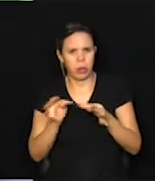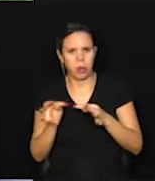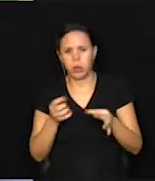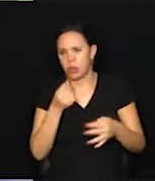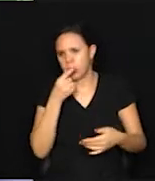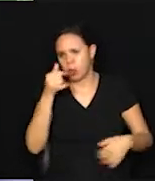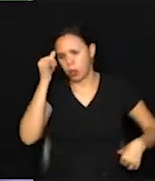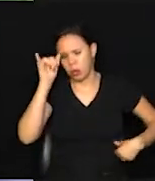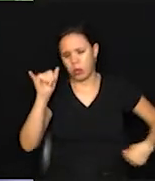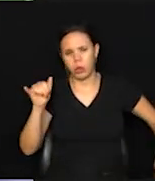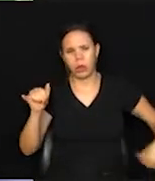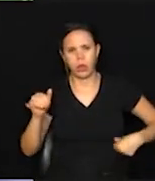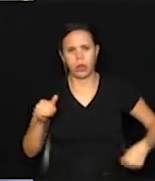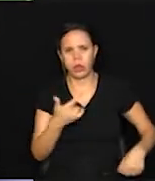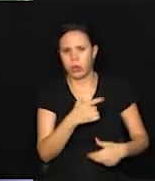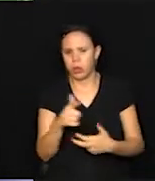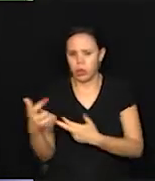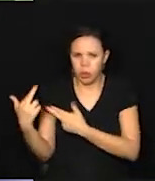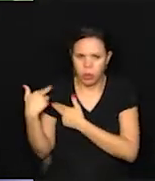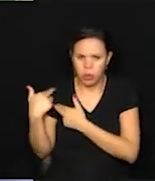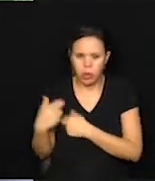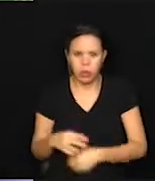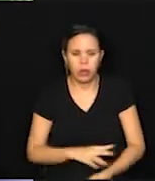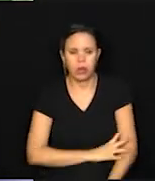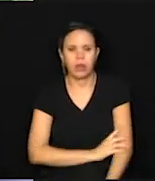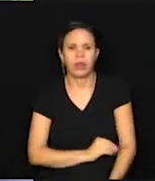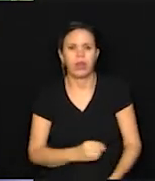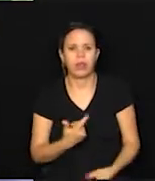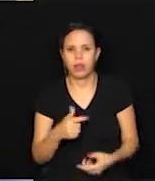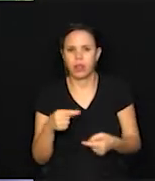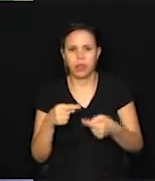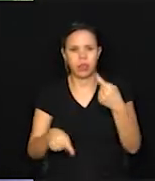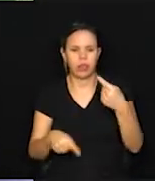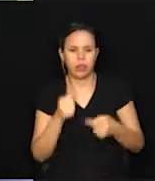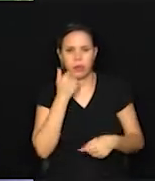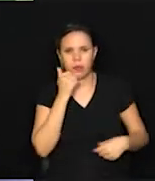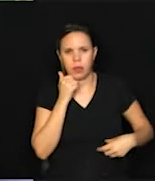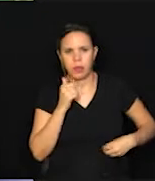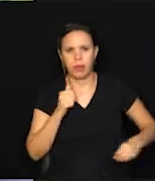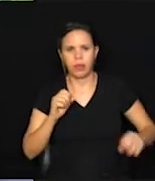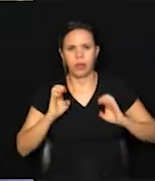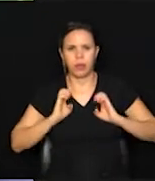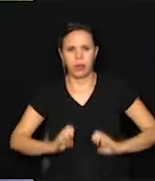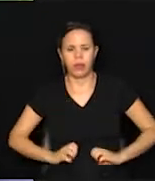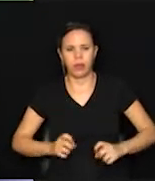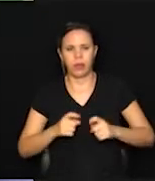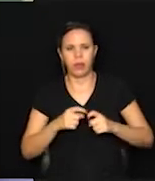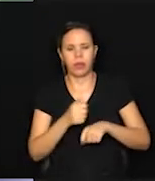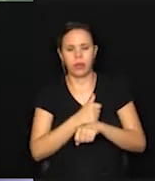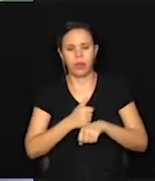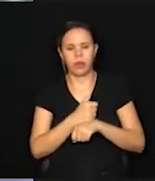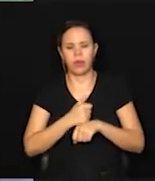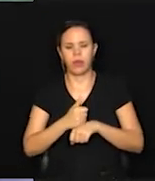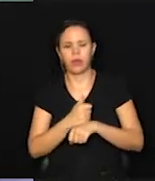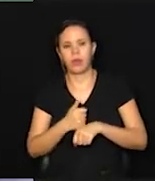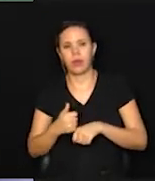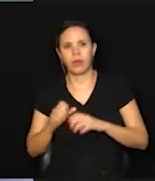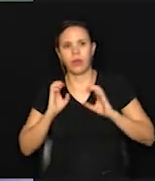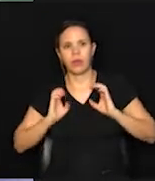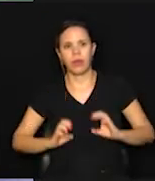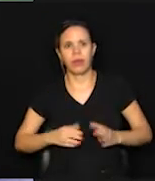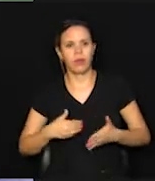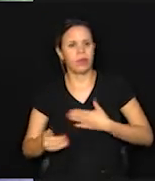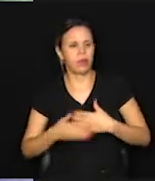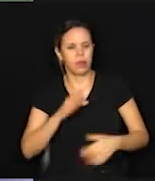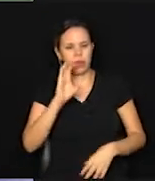dessa maneira irresponsável, incompatível com a ciência e com a ética médica, profissional, com a ética de qualquer